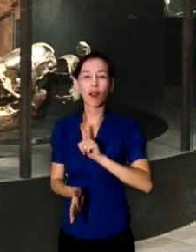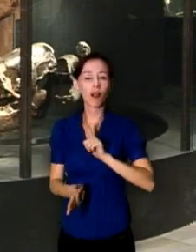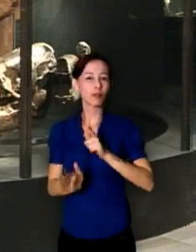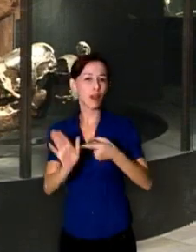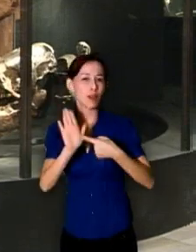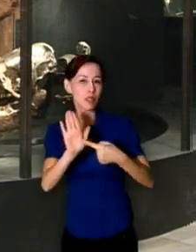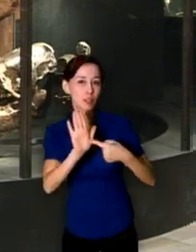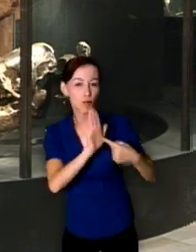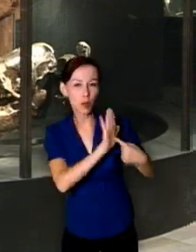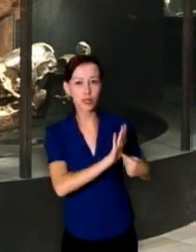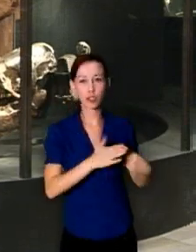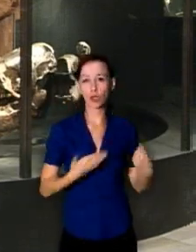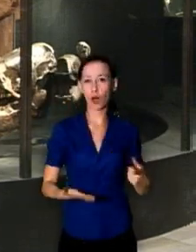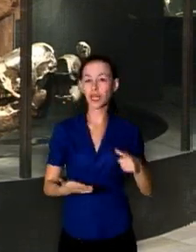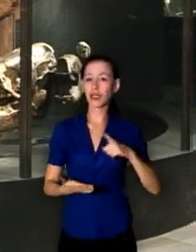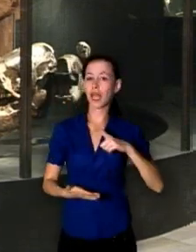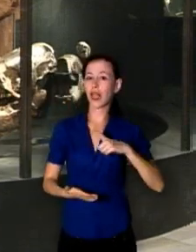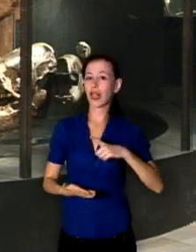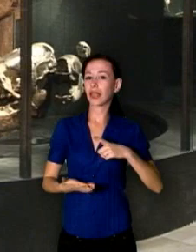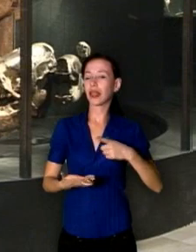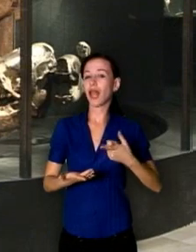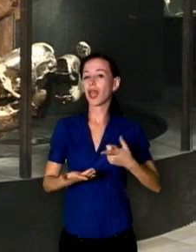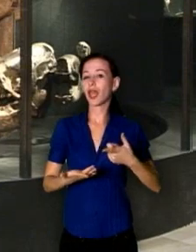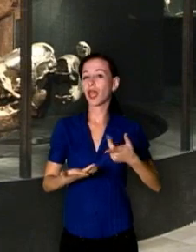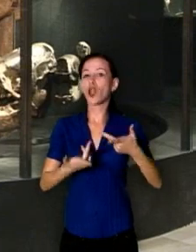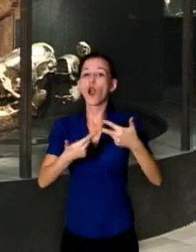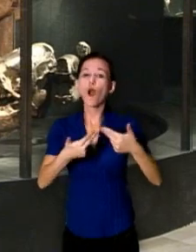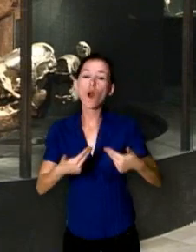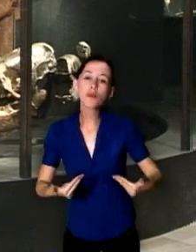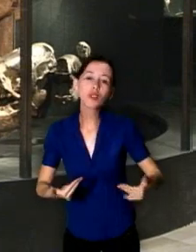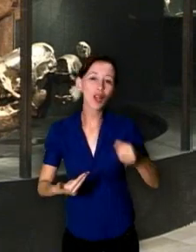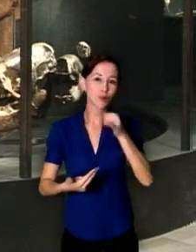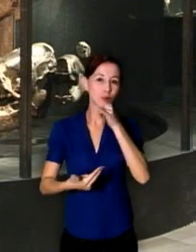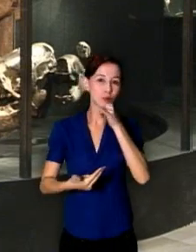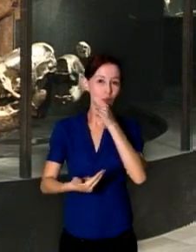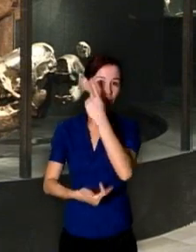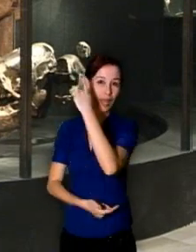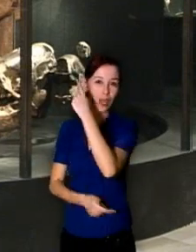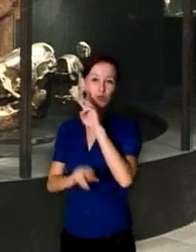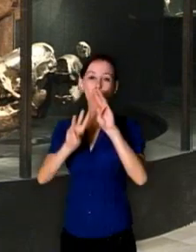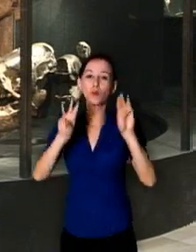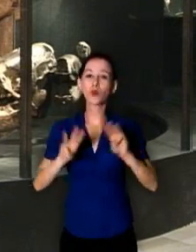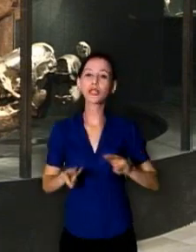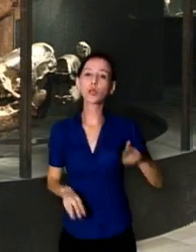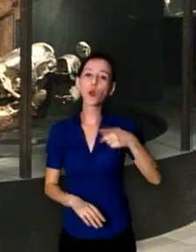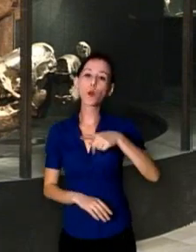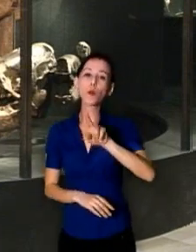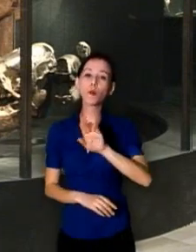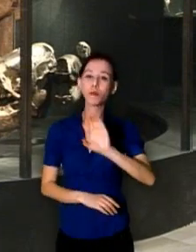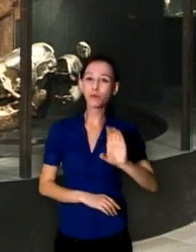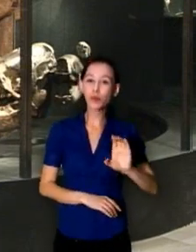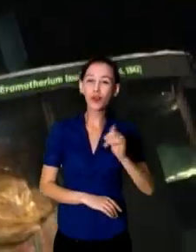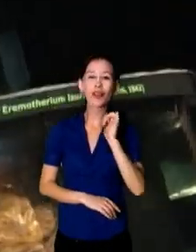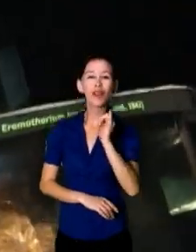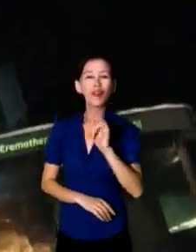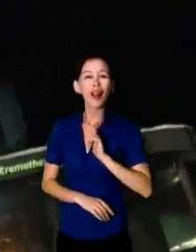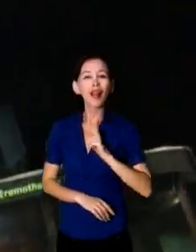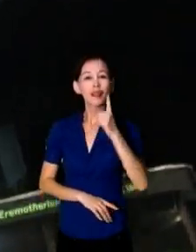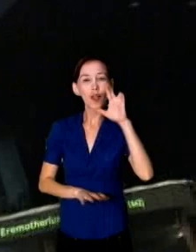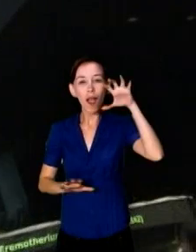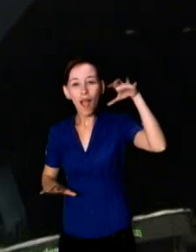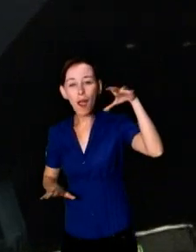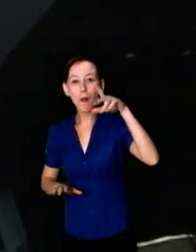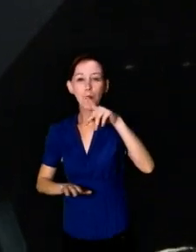exposições, com objetos, no caso aqui do Museu da PUC, eu estou falando, tem até uma